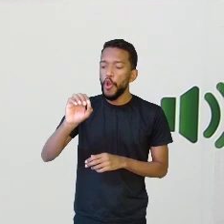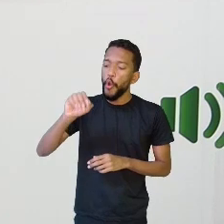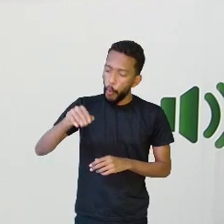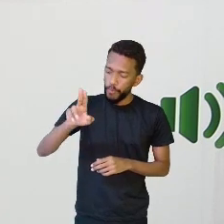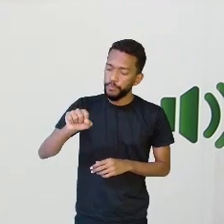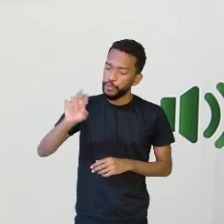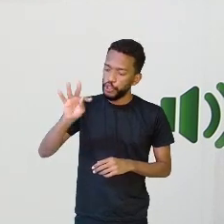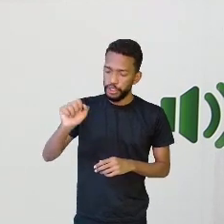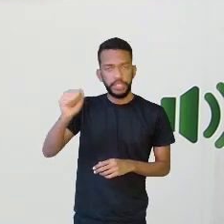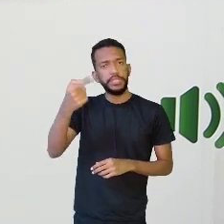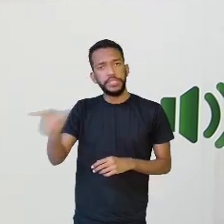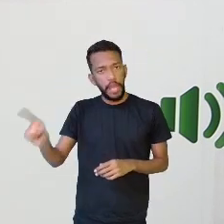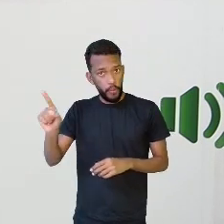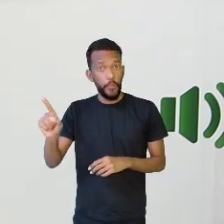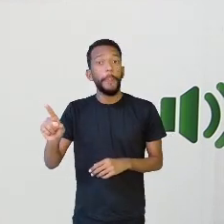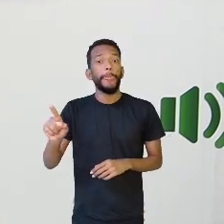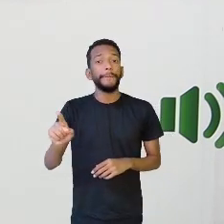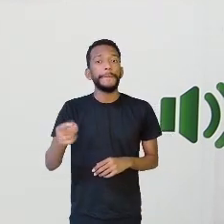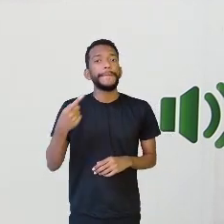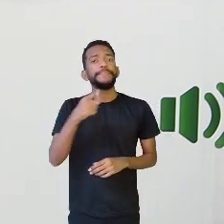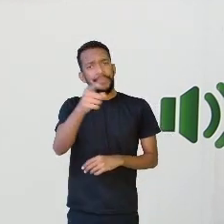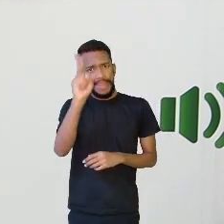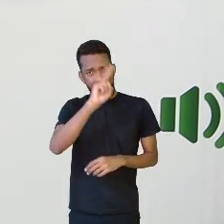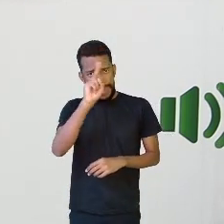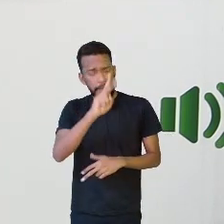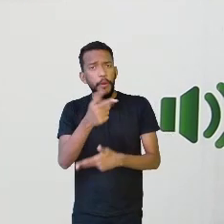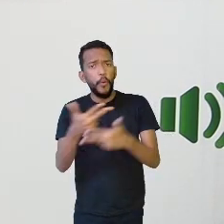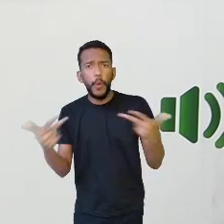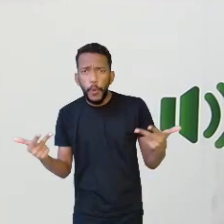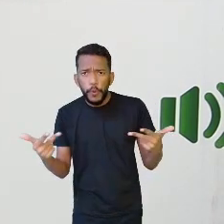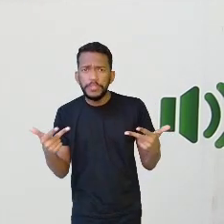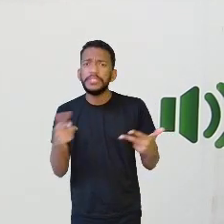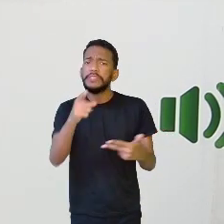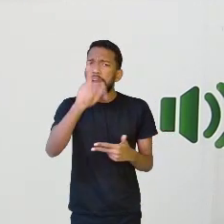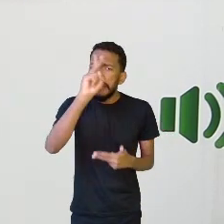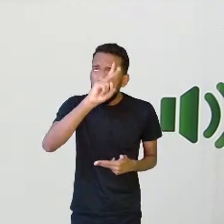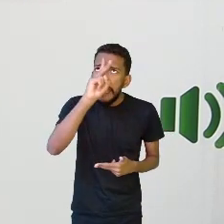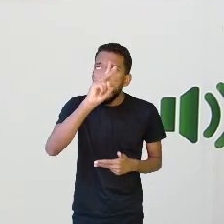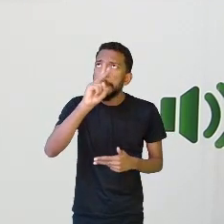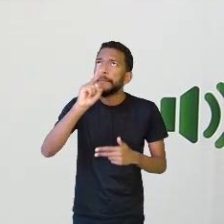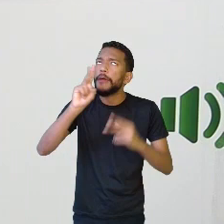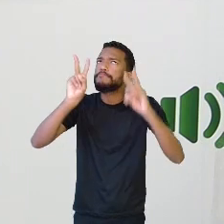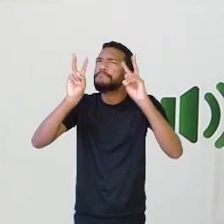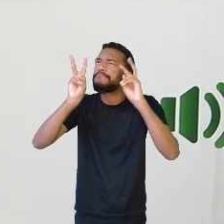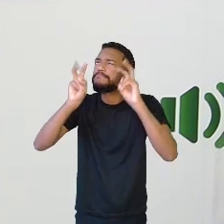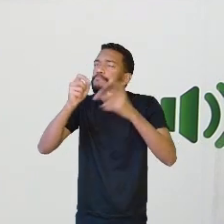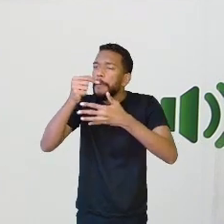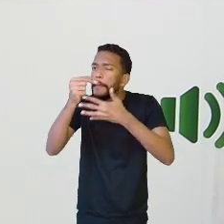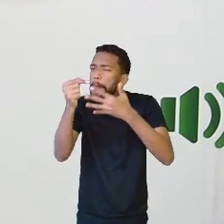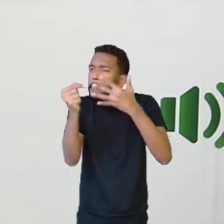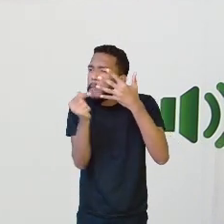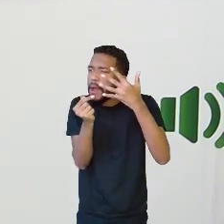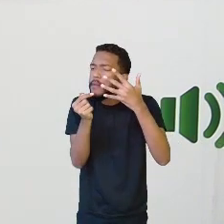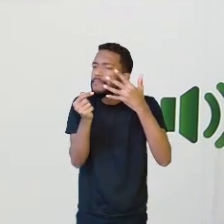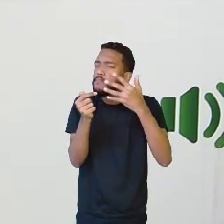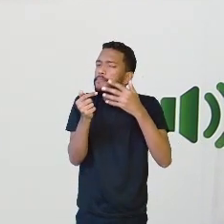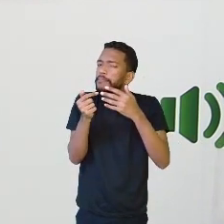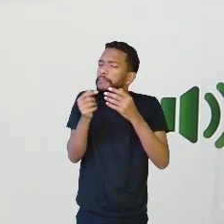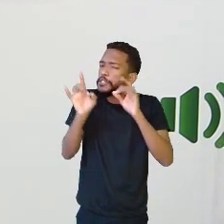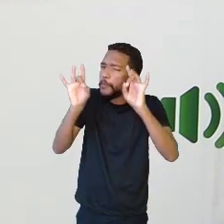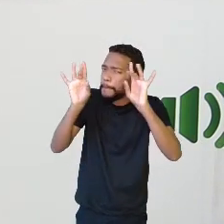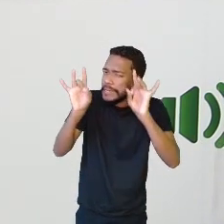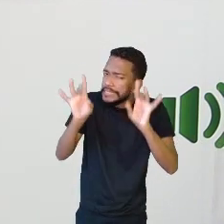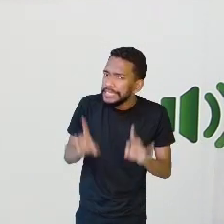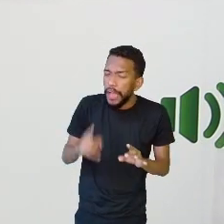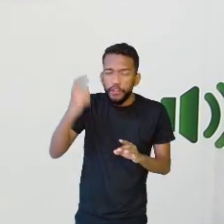vocês lembram de alguma coisa? Vocês lembram de algum elemento? Algo especial